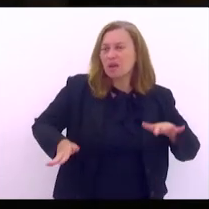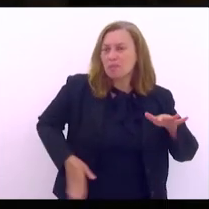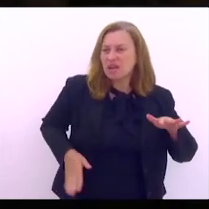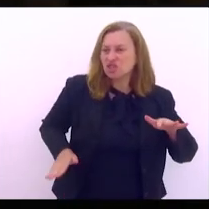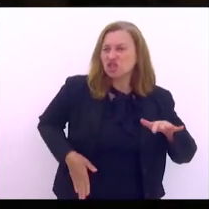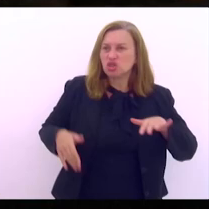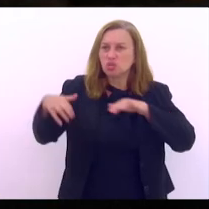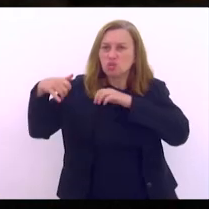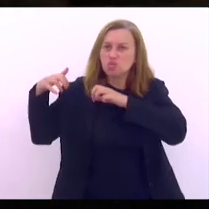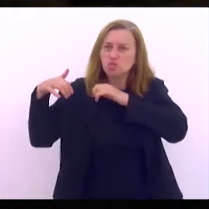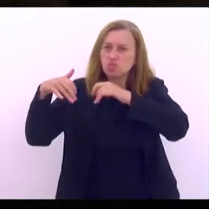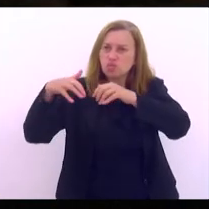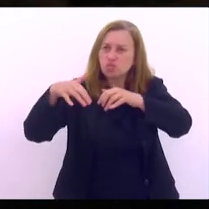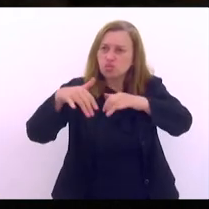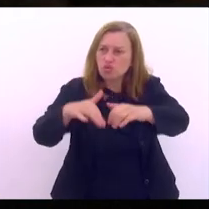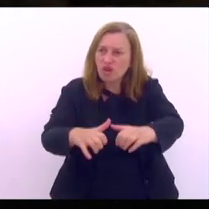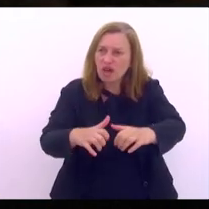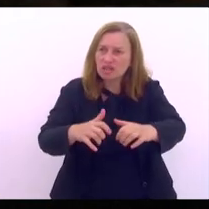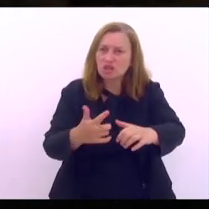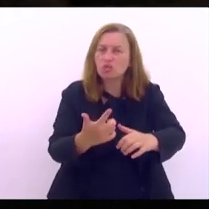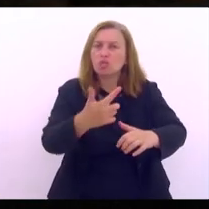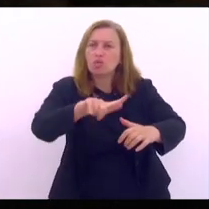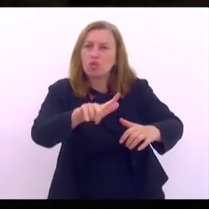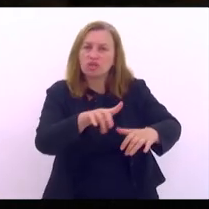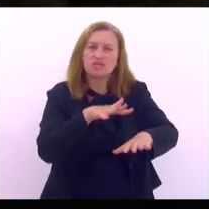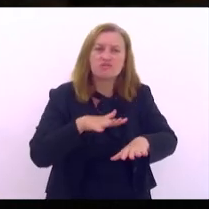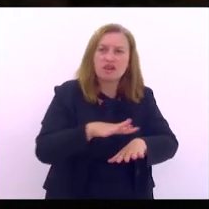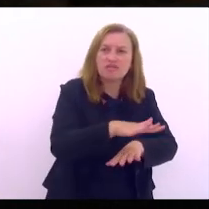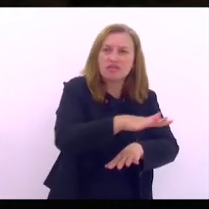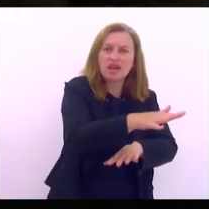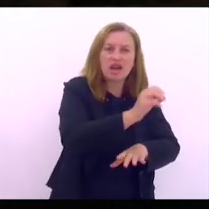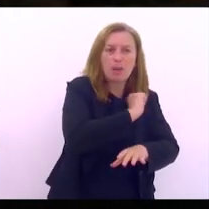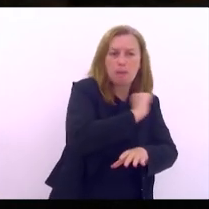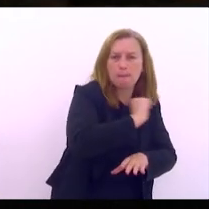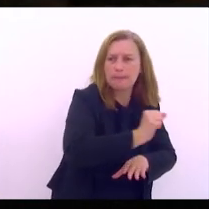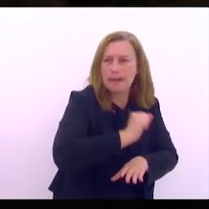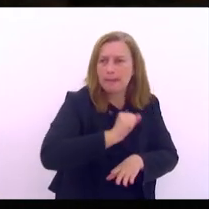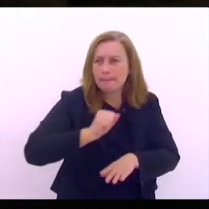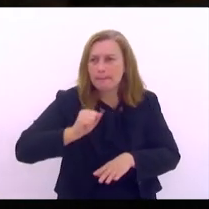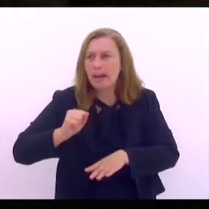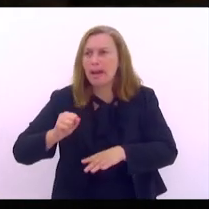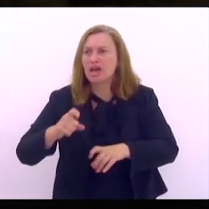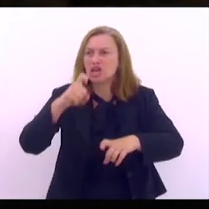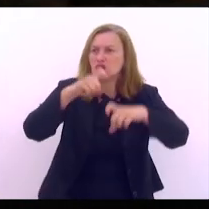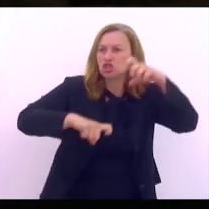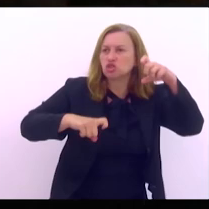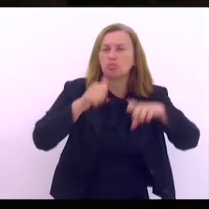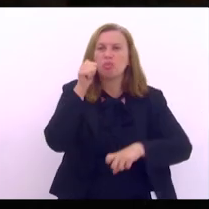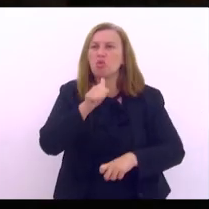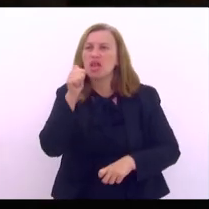invadem uma outra comunidade, matam crianças, estupram mulheres.